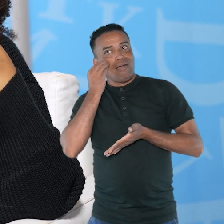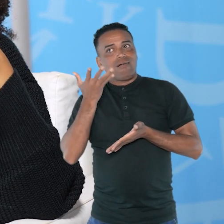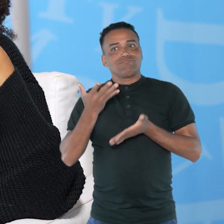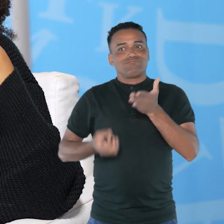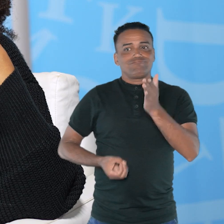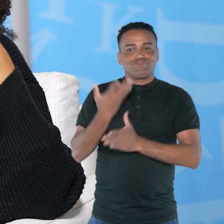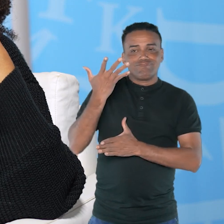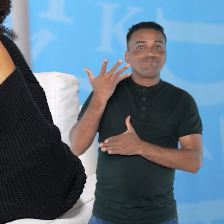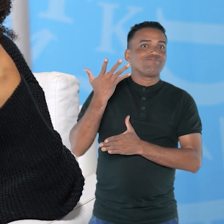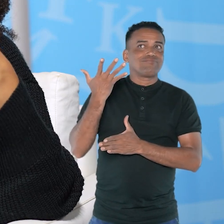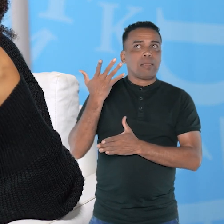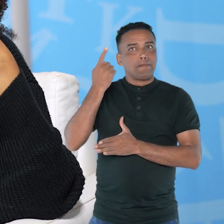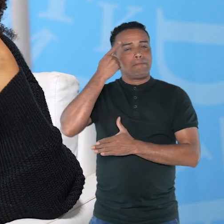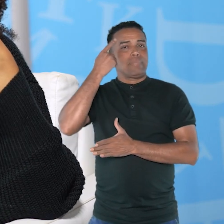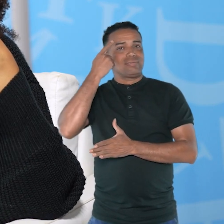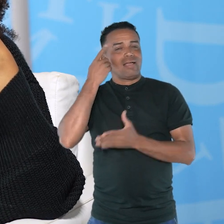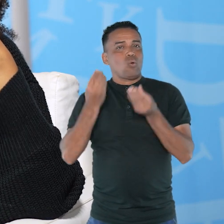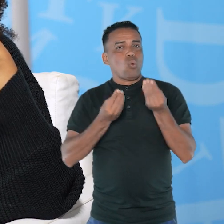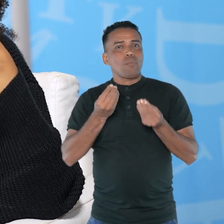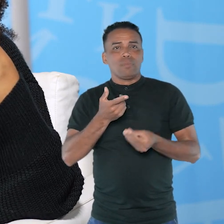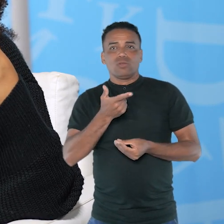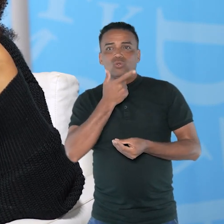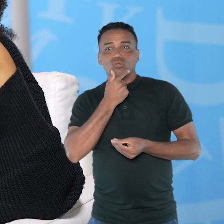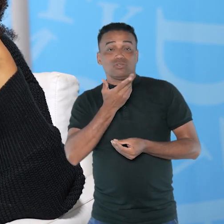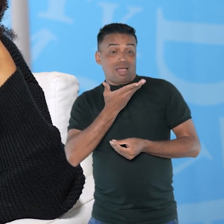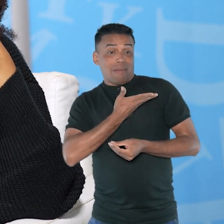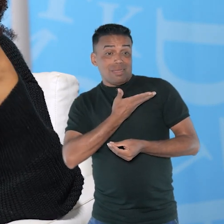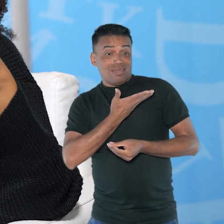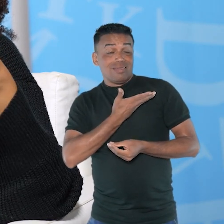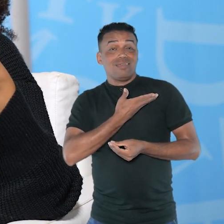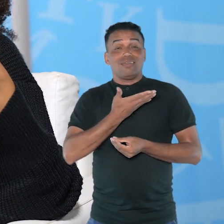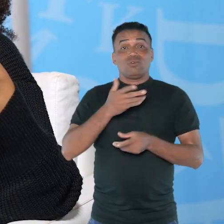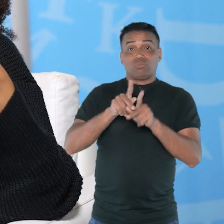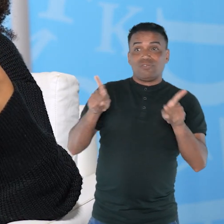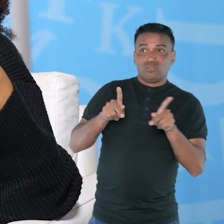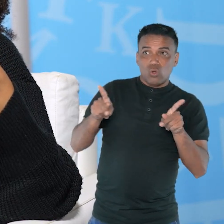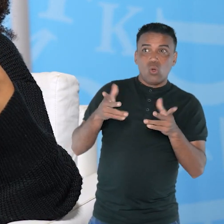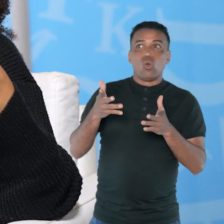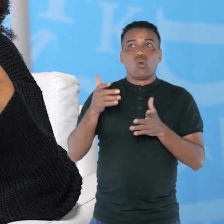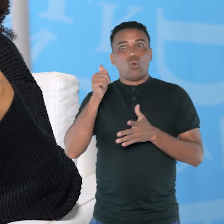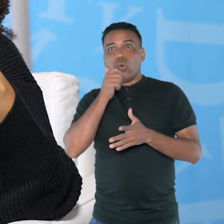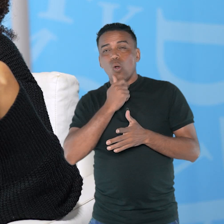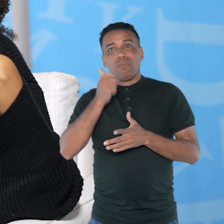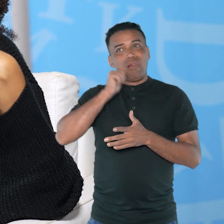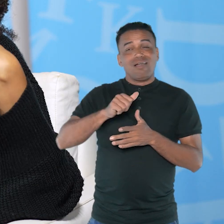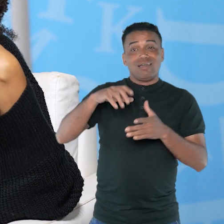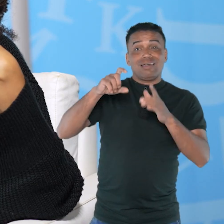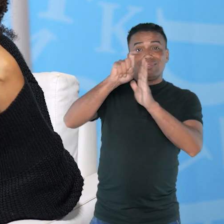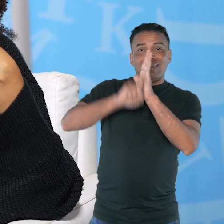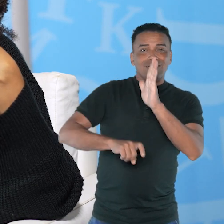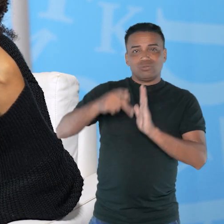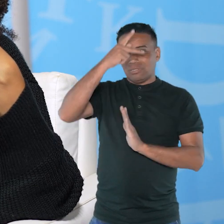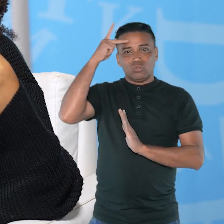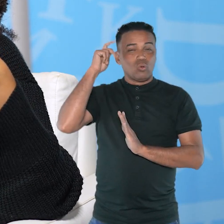de pensar como os meus colegas professores poderiam trabalhar aquele texto daquelas autoras negras na sala de aula, sem ser uma